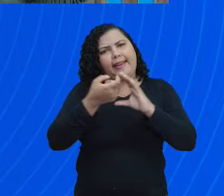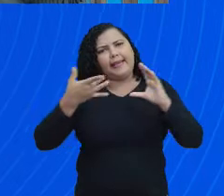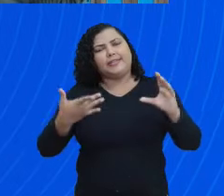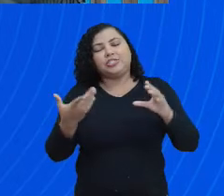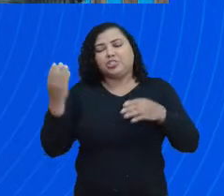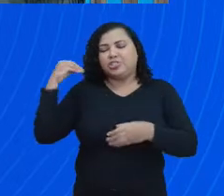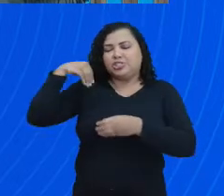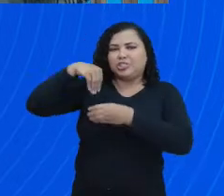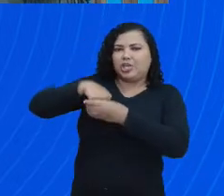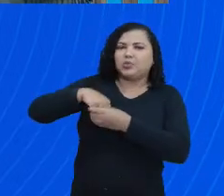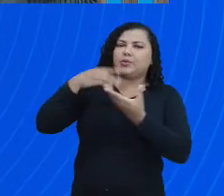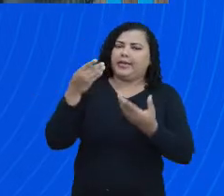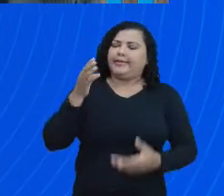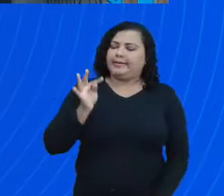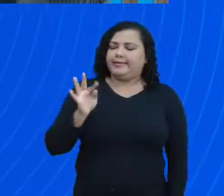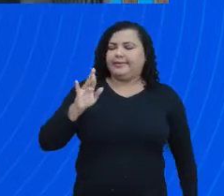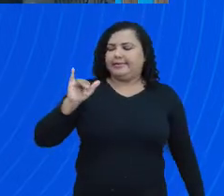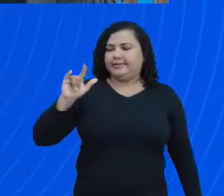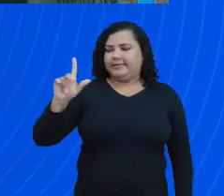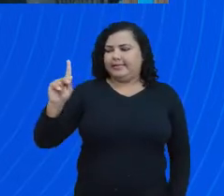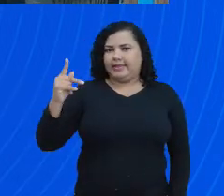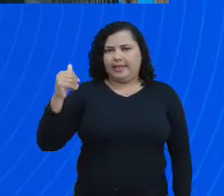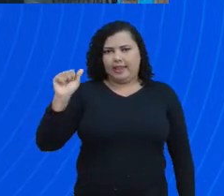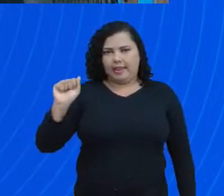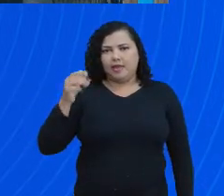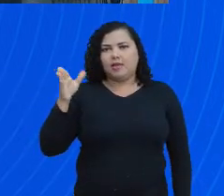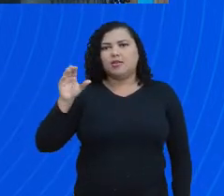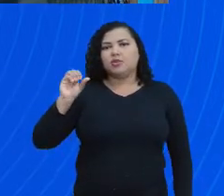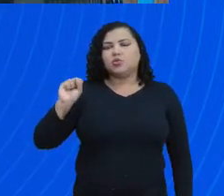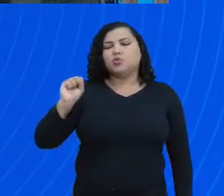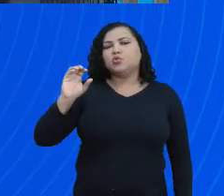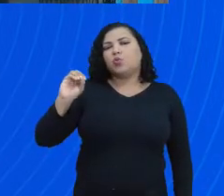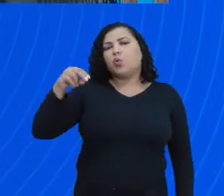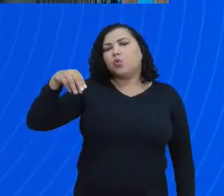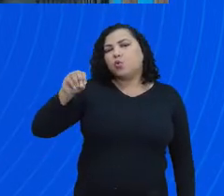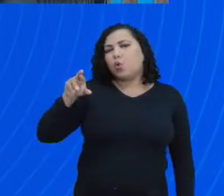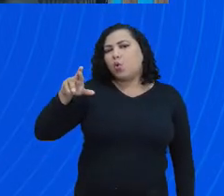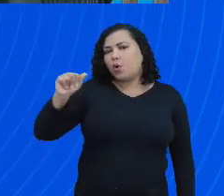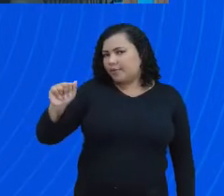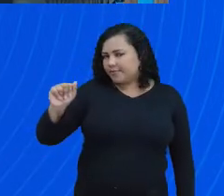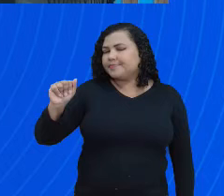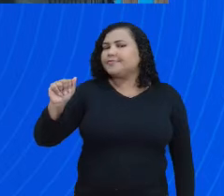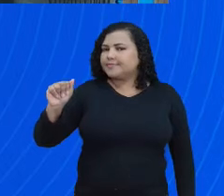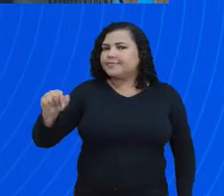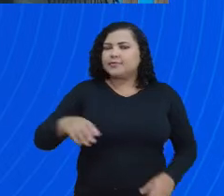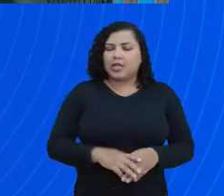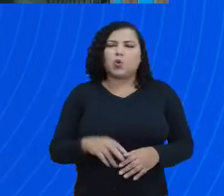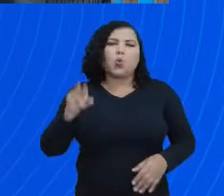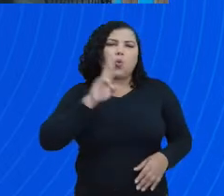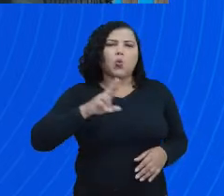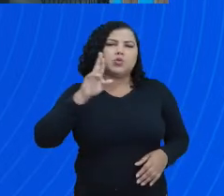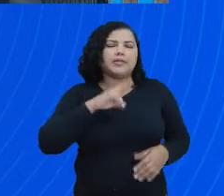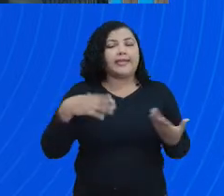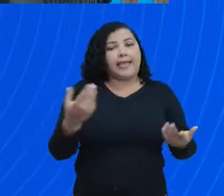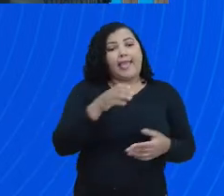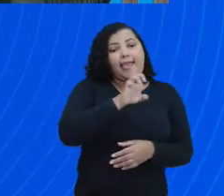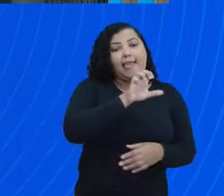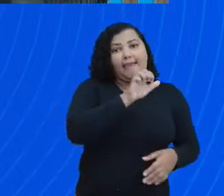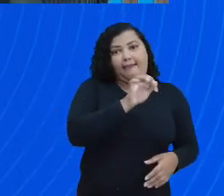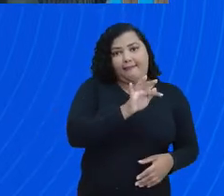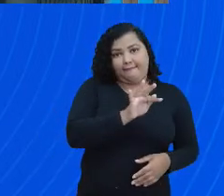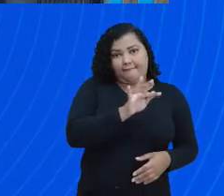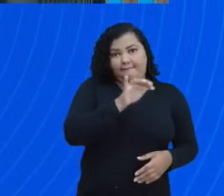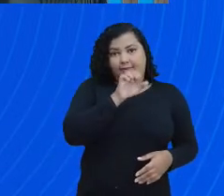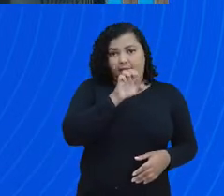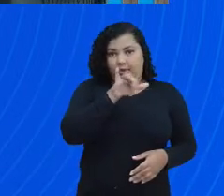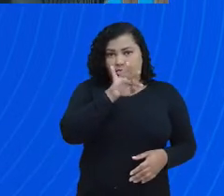né? São músicas produzidas por sintetizadores. Normalmente se usa bastante efeito sonoro também dentro